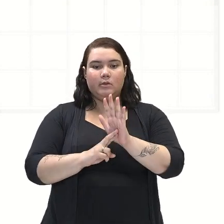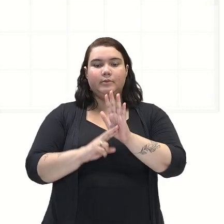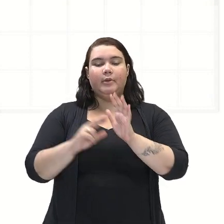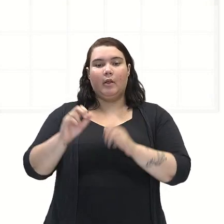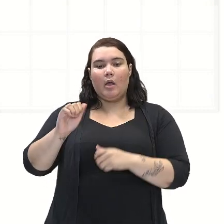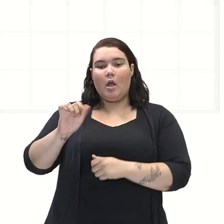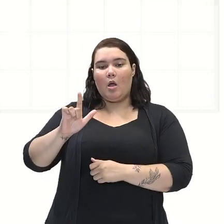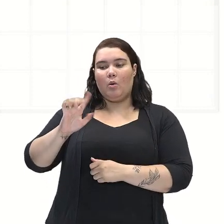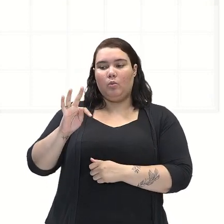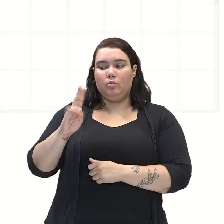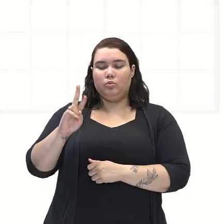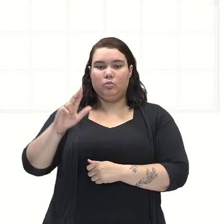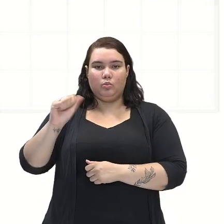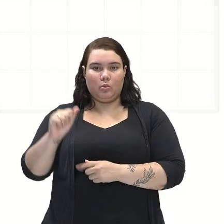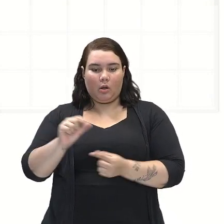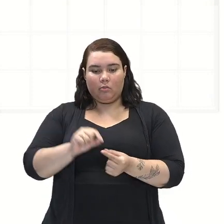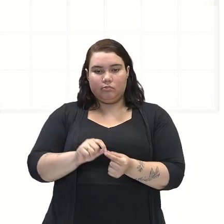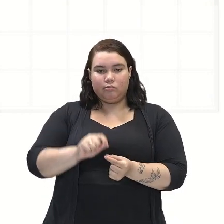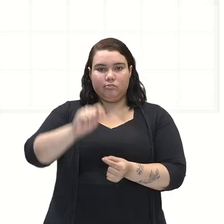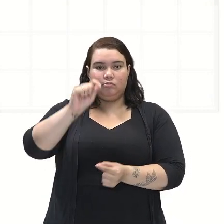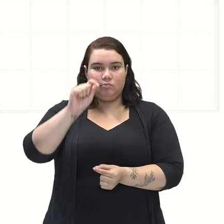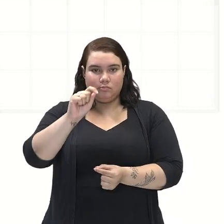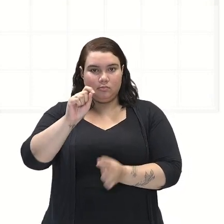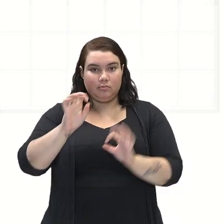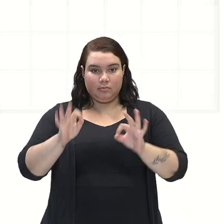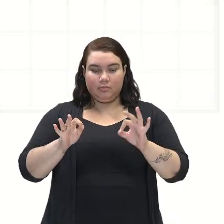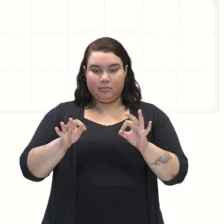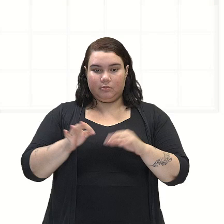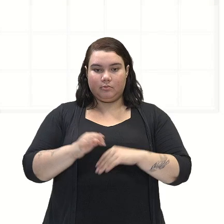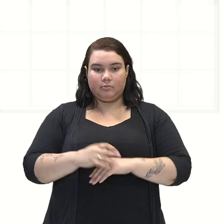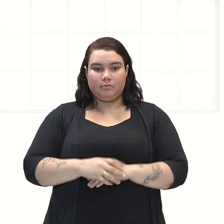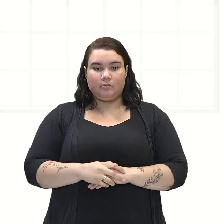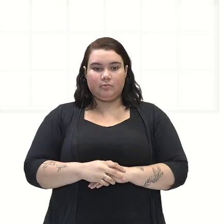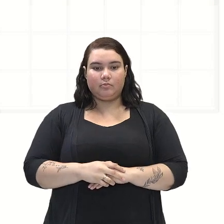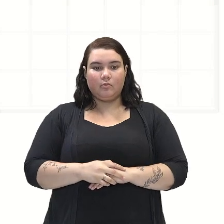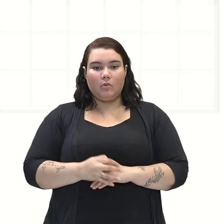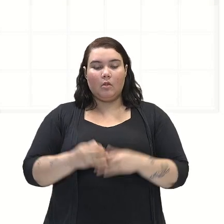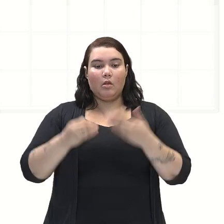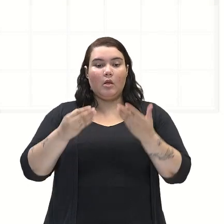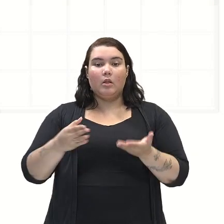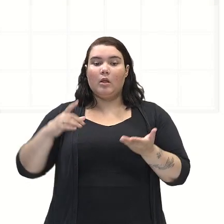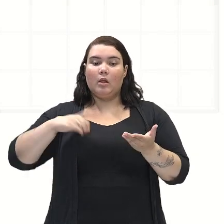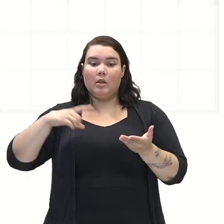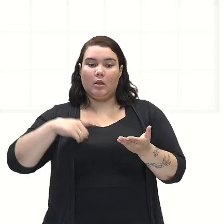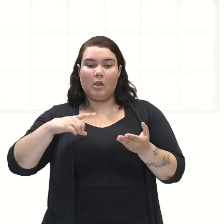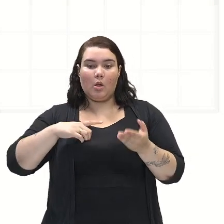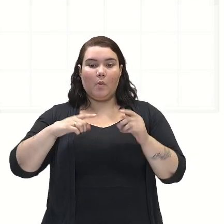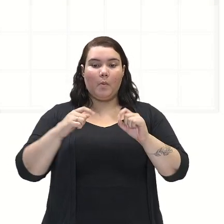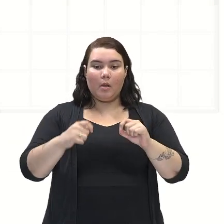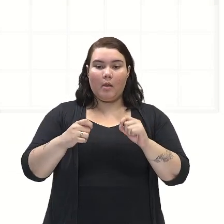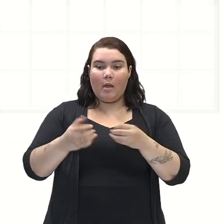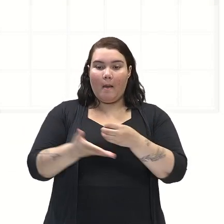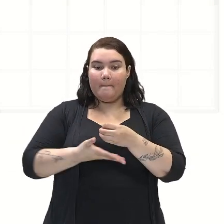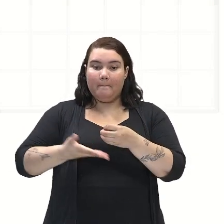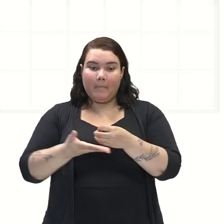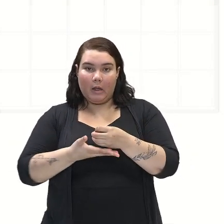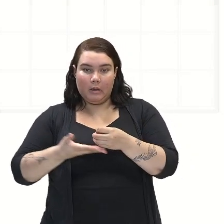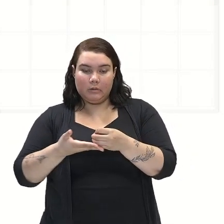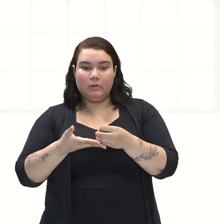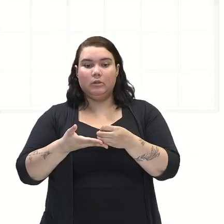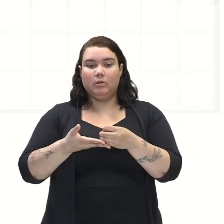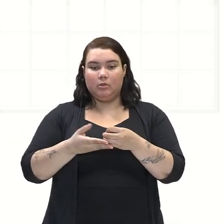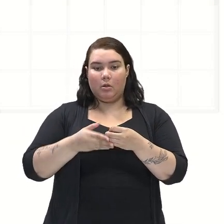letra H, ok? E aqui, então, nós temos a